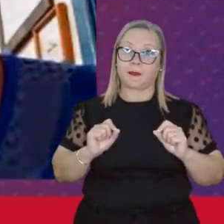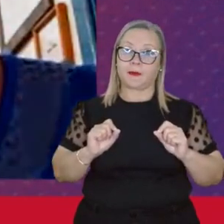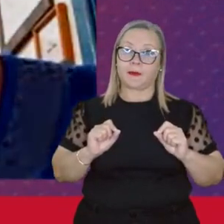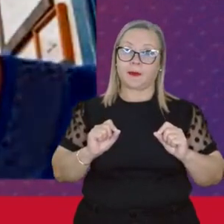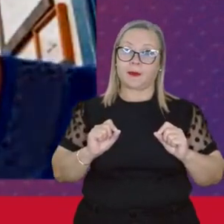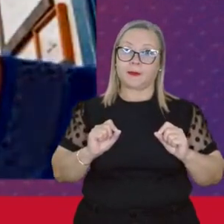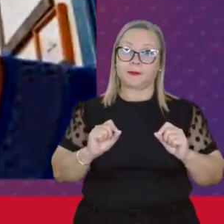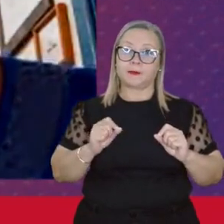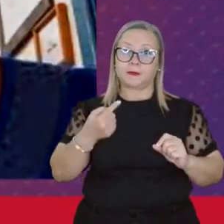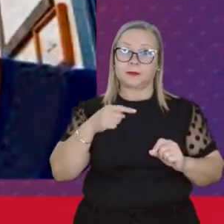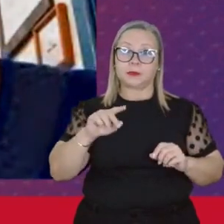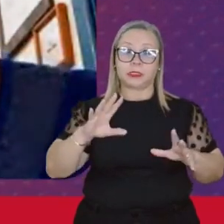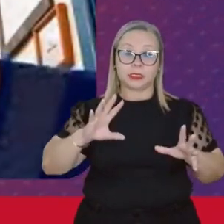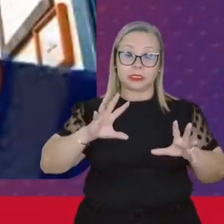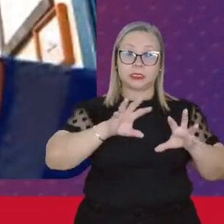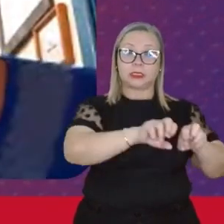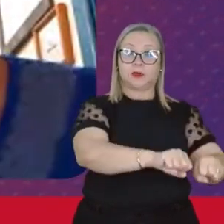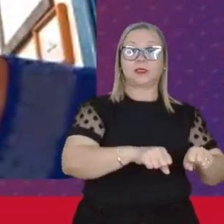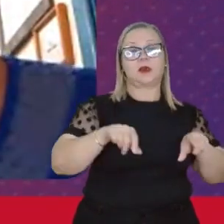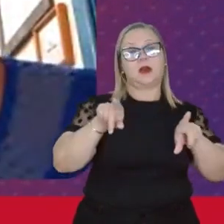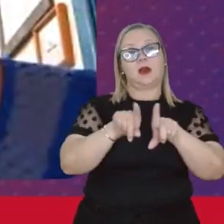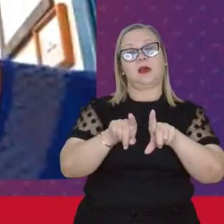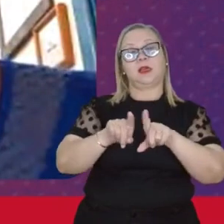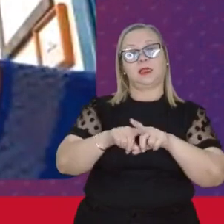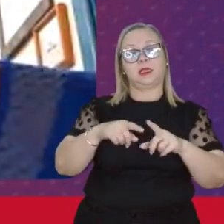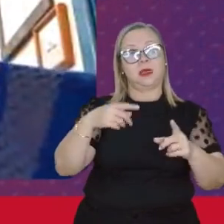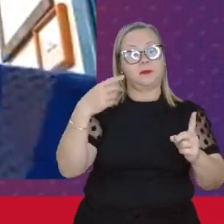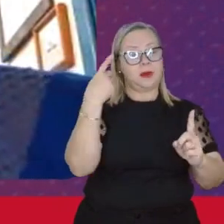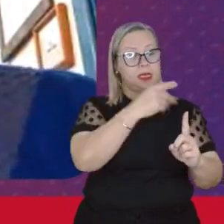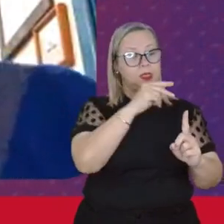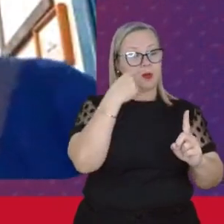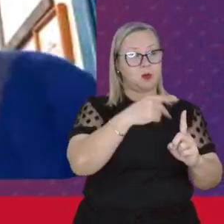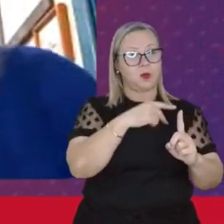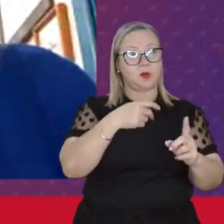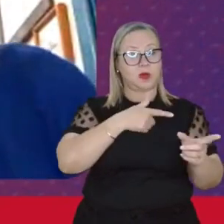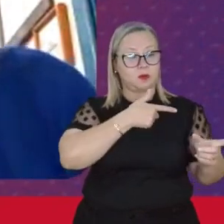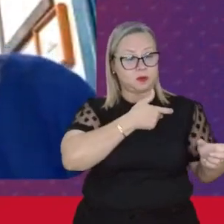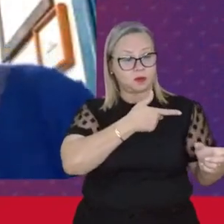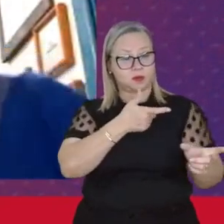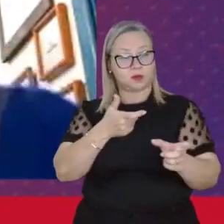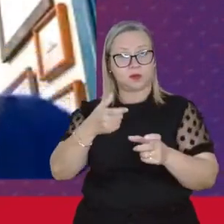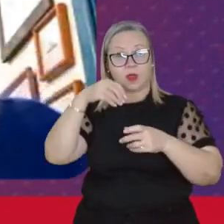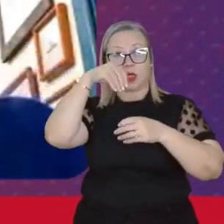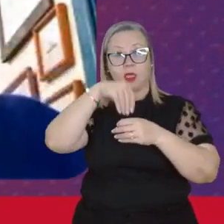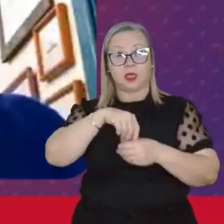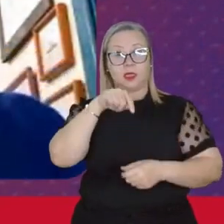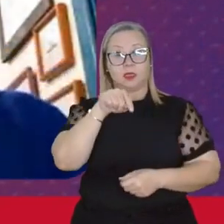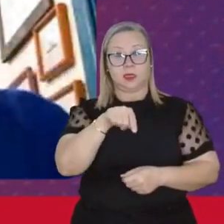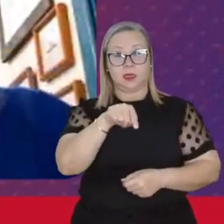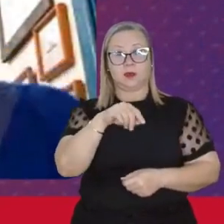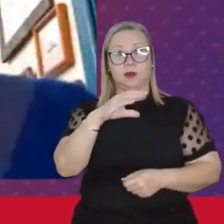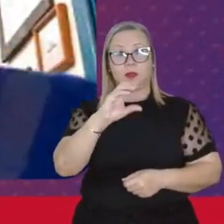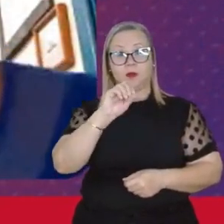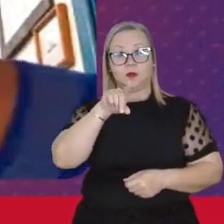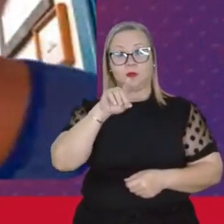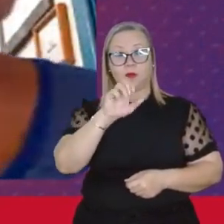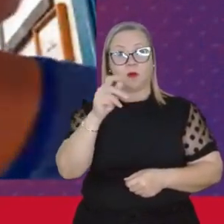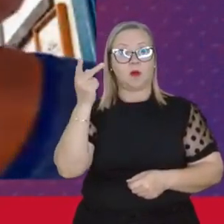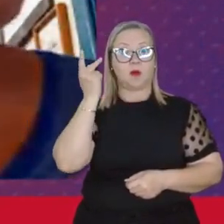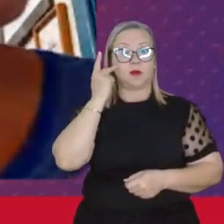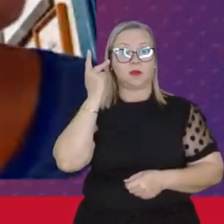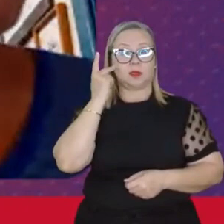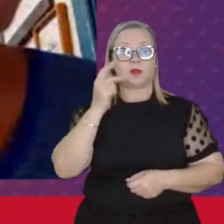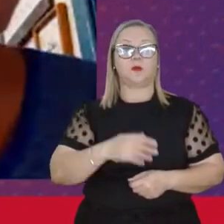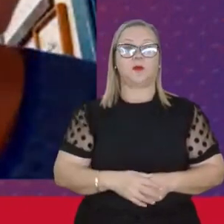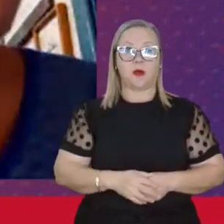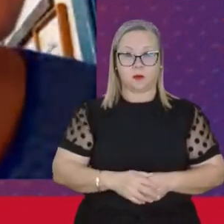vai ser sequestrada, torturada, assassinada dentro do DOI-CODE aqui de São Paulo, né, sob o comando